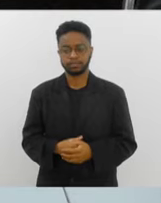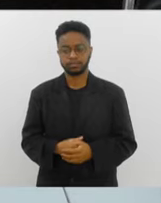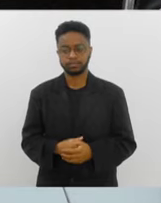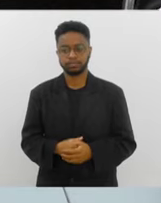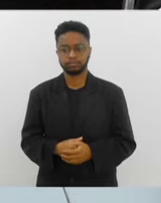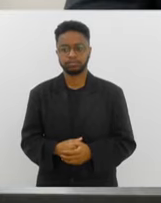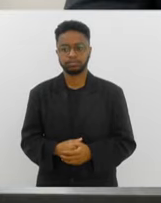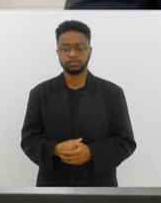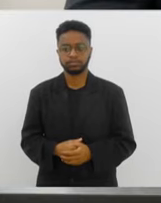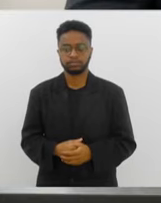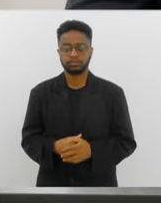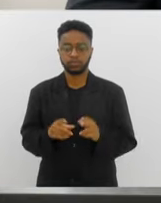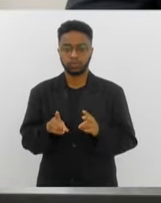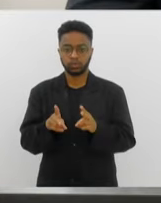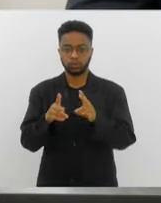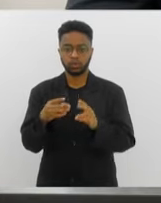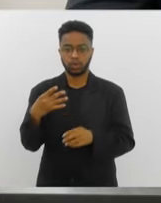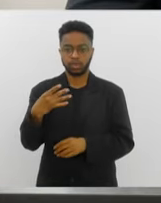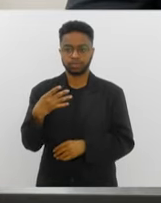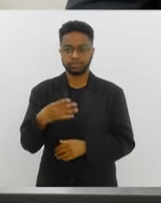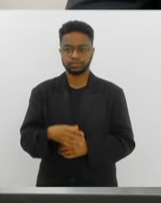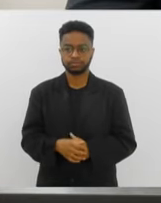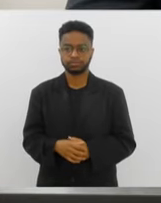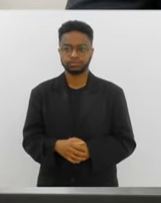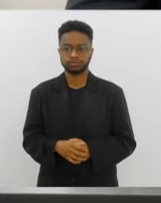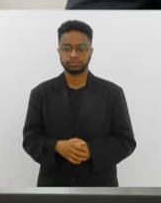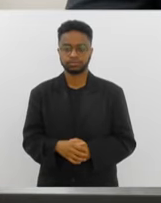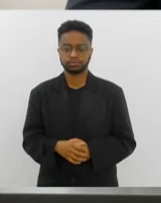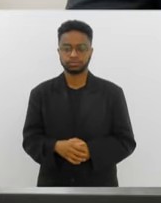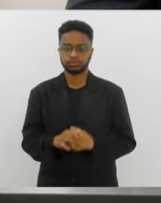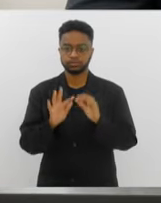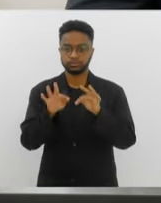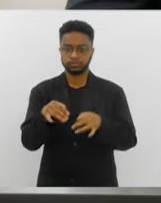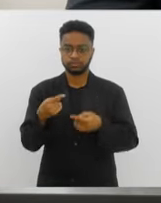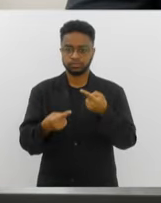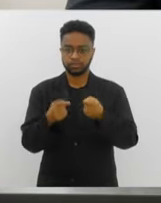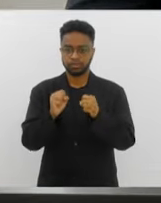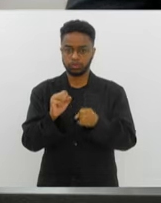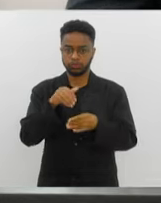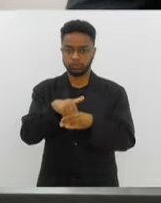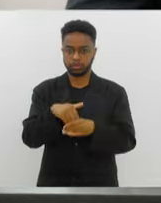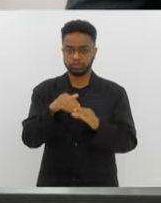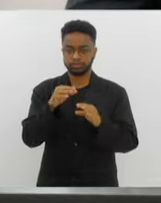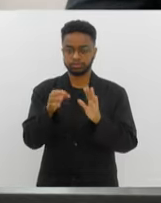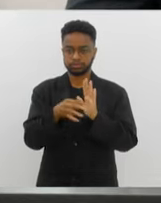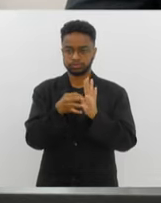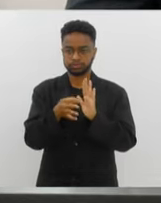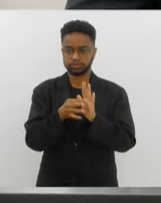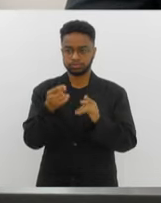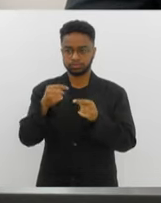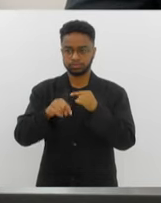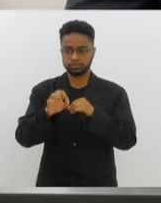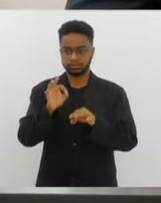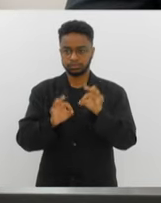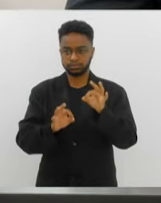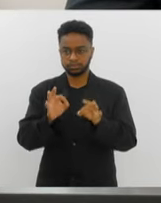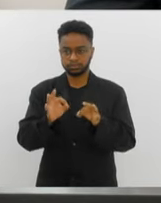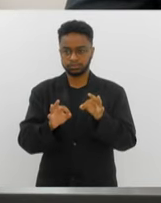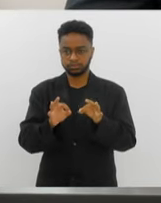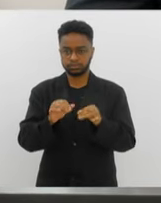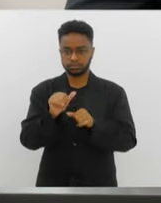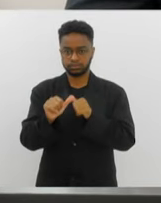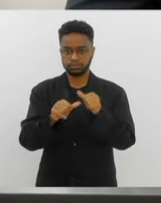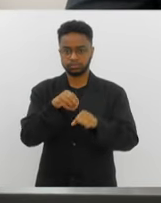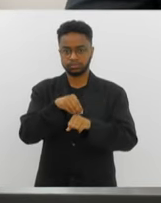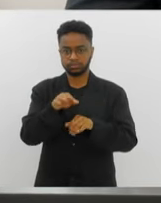mesma. Então vamos votar o 4. 486 de 23. Vamos botar o 4. Encerrada a discussão e em votação parecer pela injuridicidade,